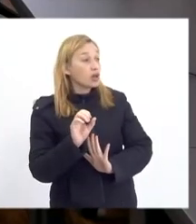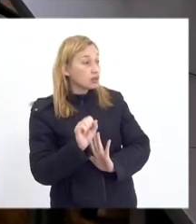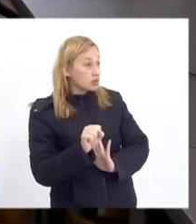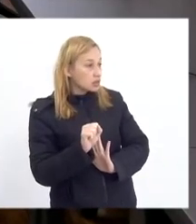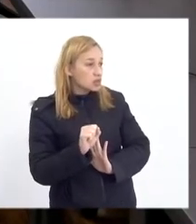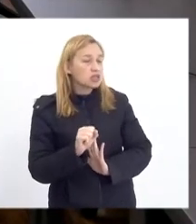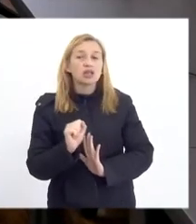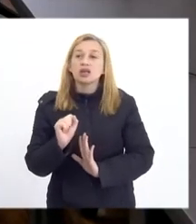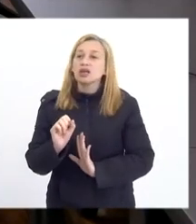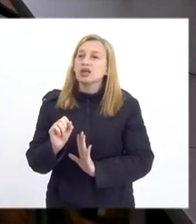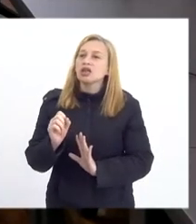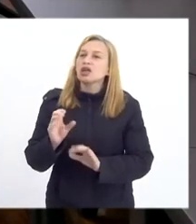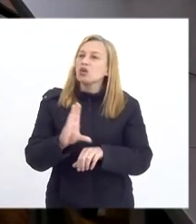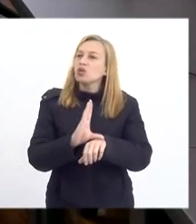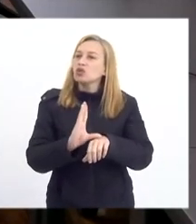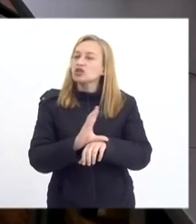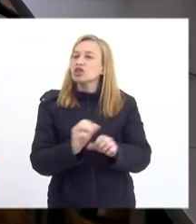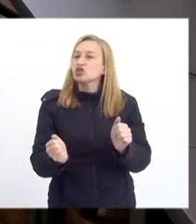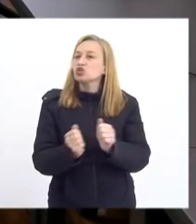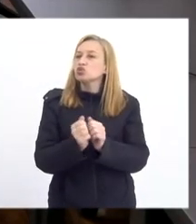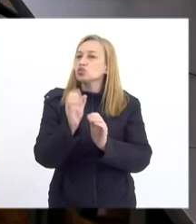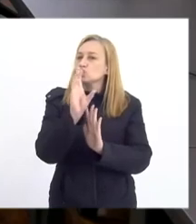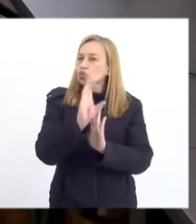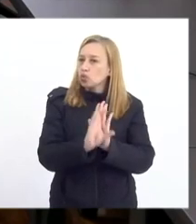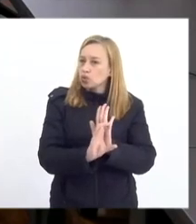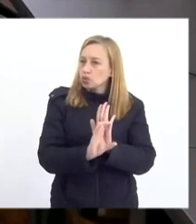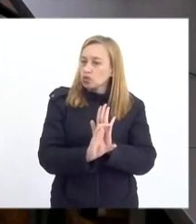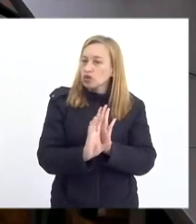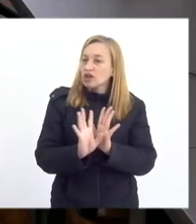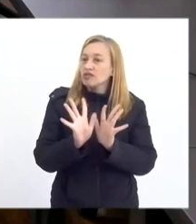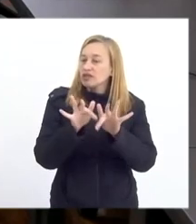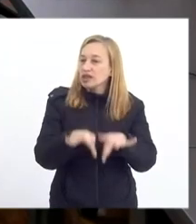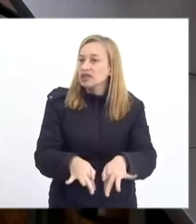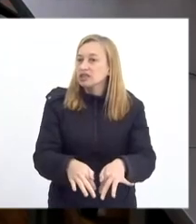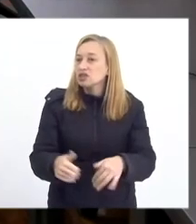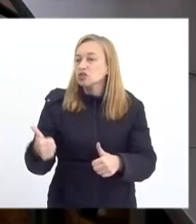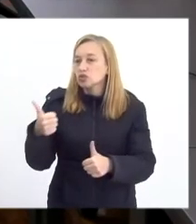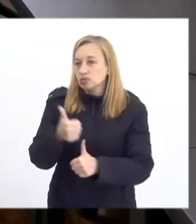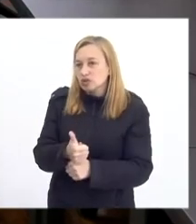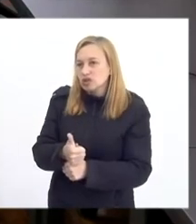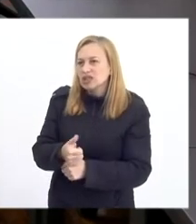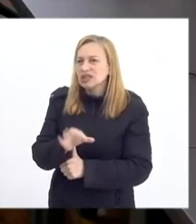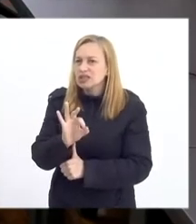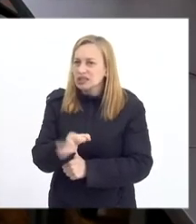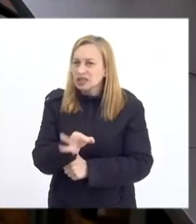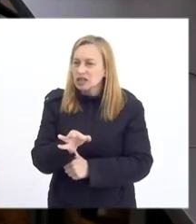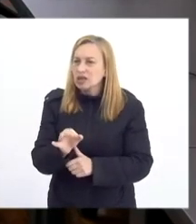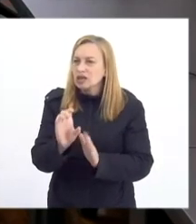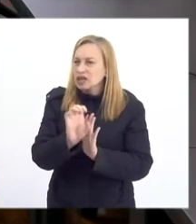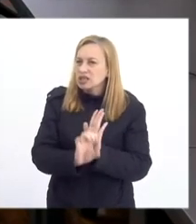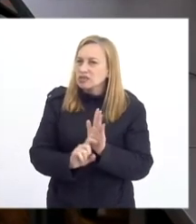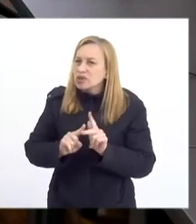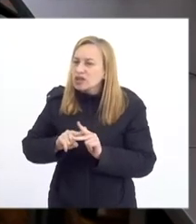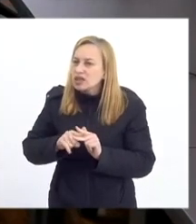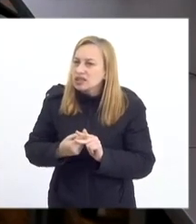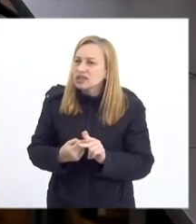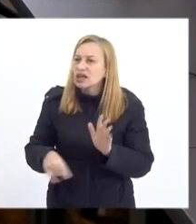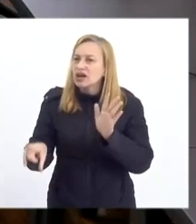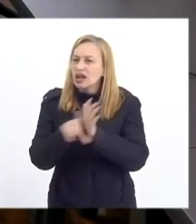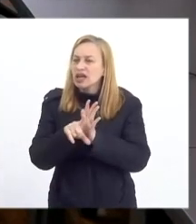O parecer é pela constitucionalidade com emendas, concluindo por substitutivo, justamente porque as emendas alteram a